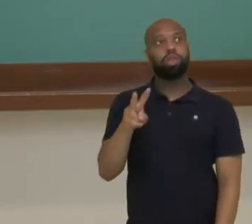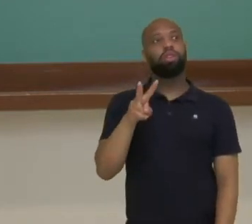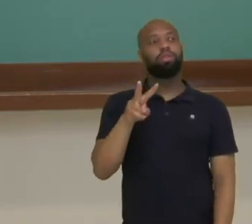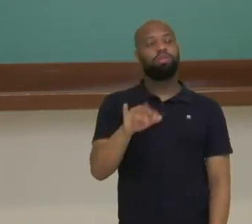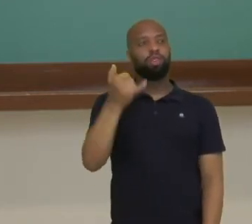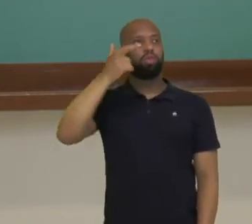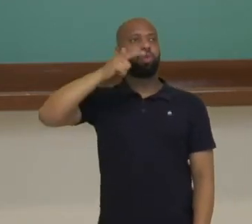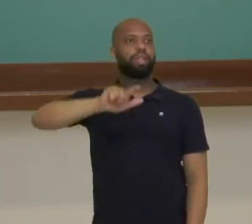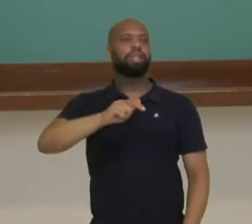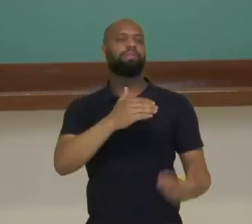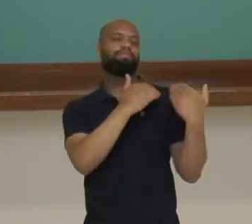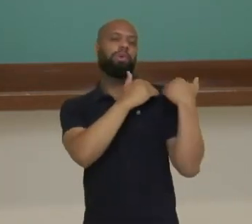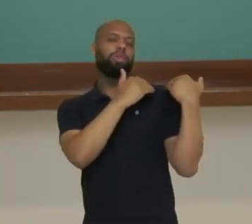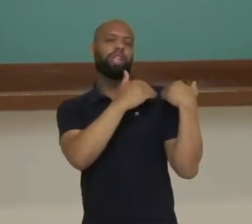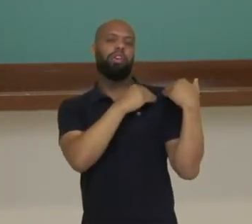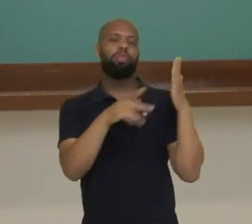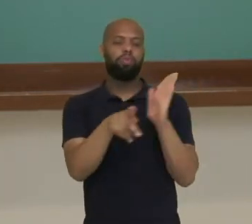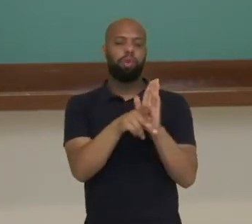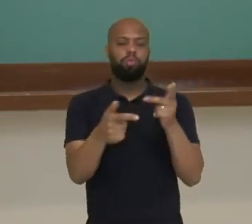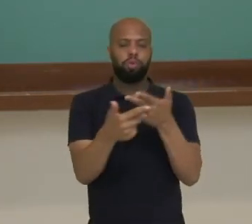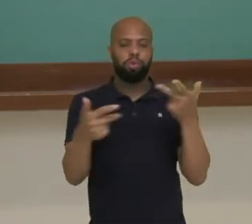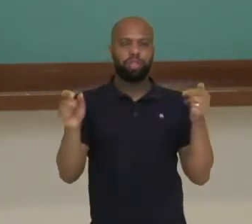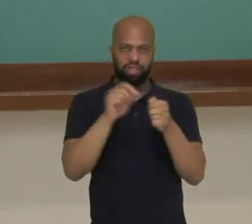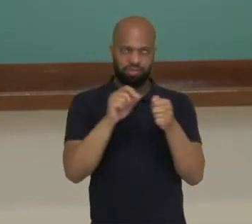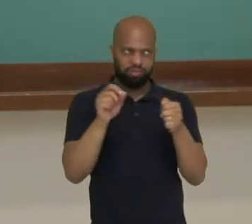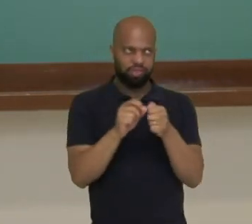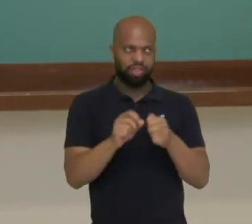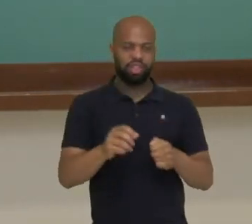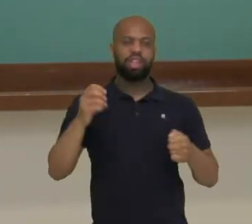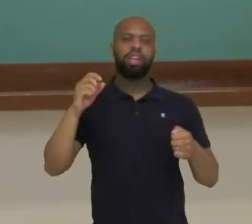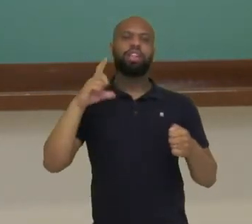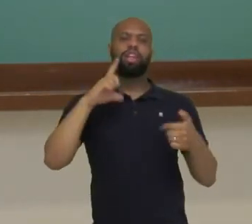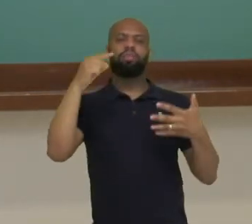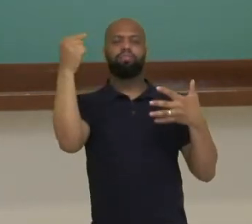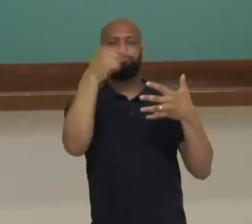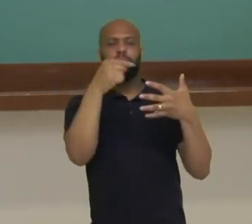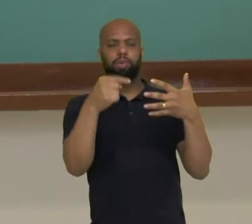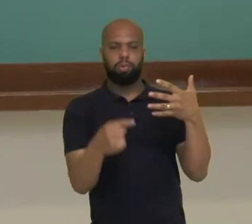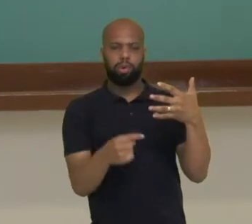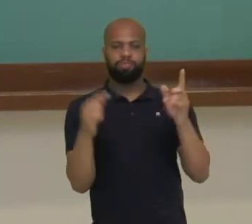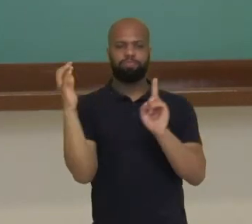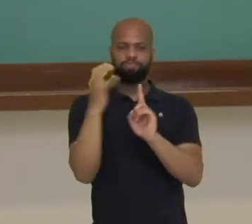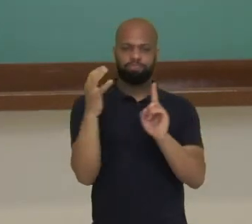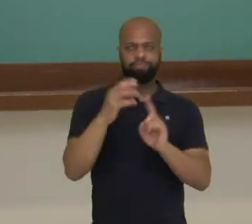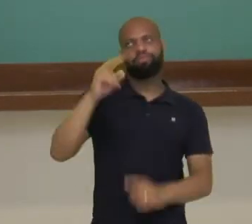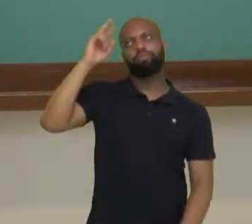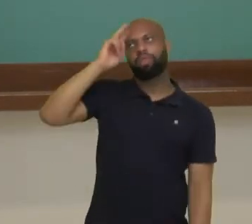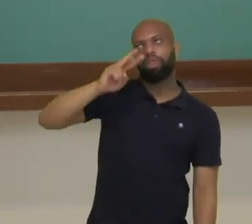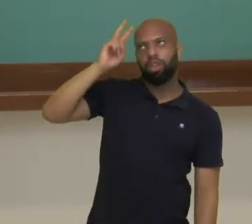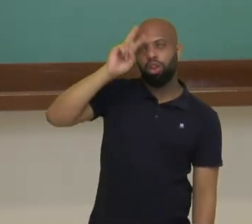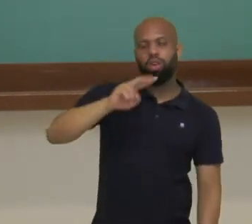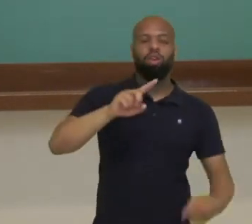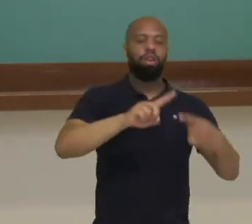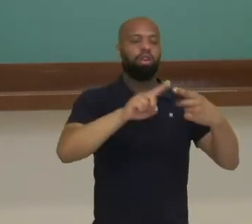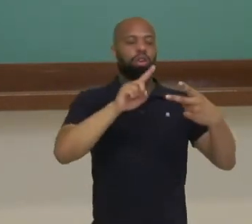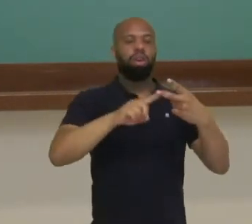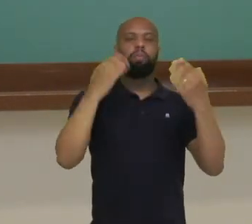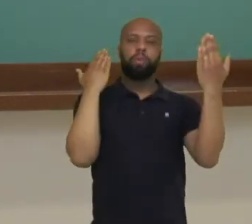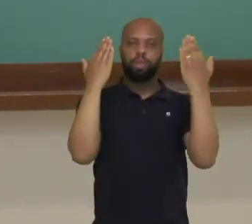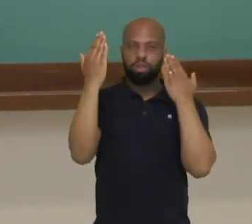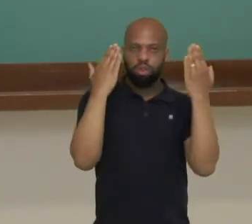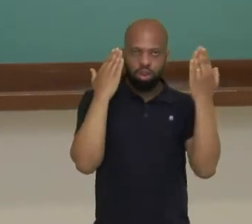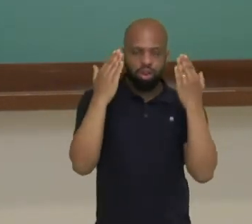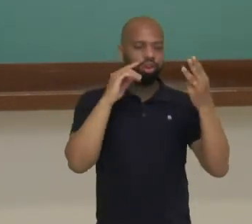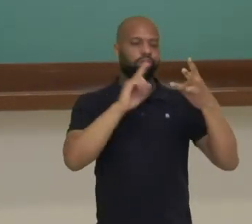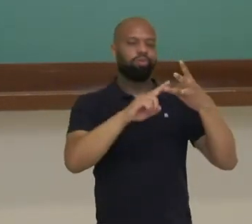tornar responsável pelos seus atos? Isso vai envolver várias questões históricas, questões